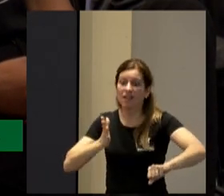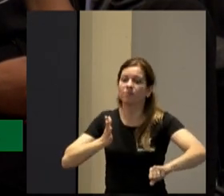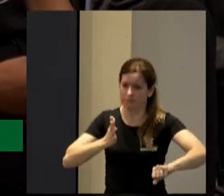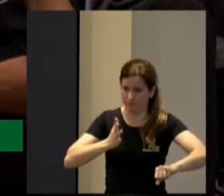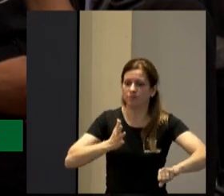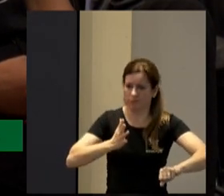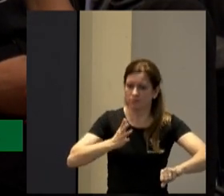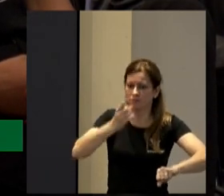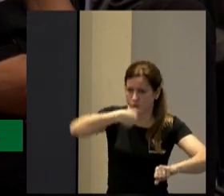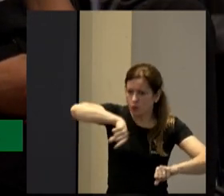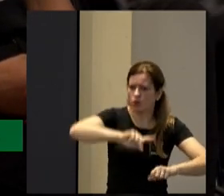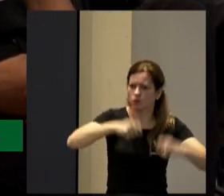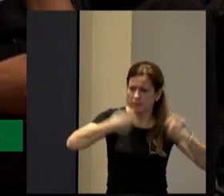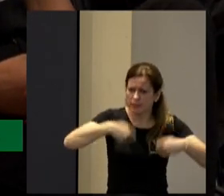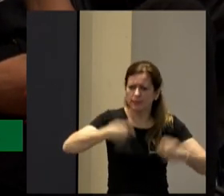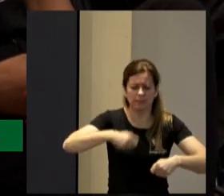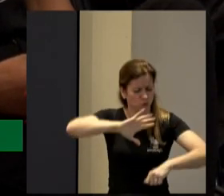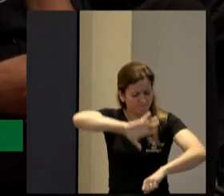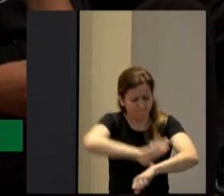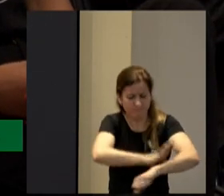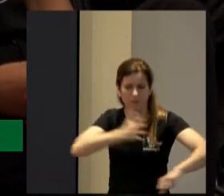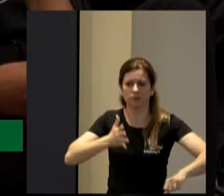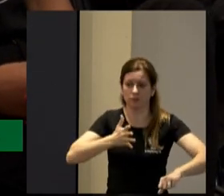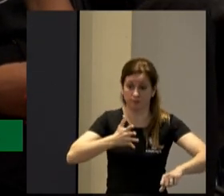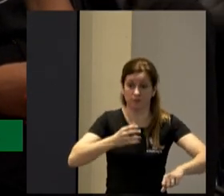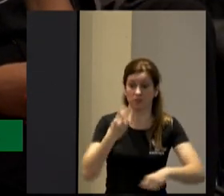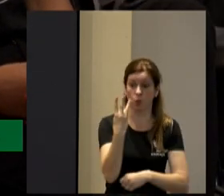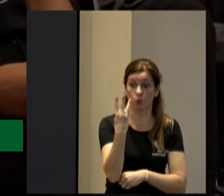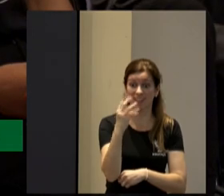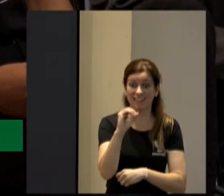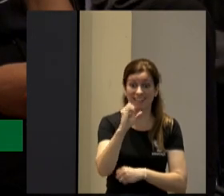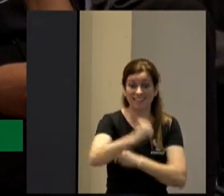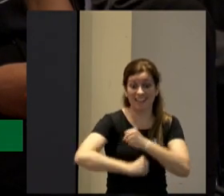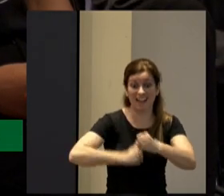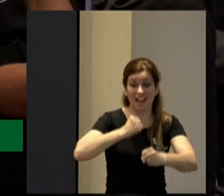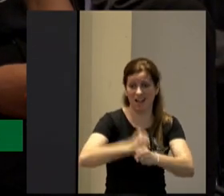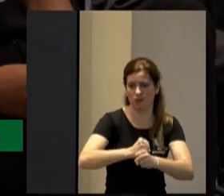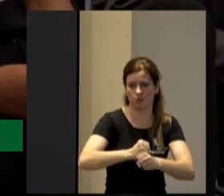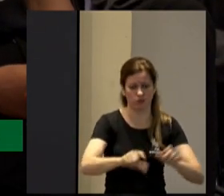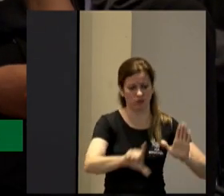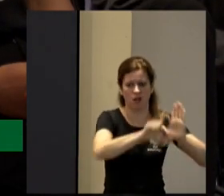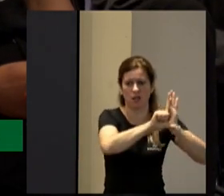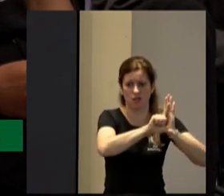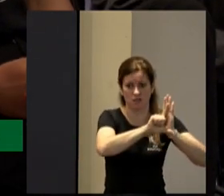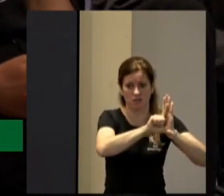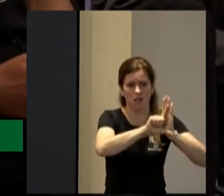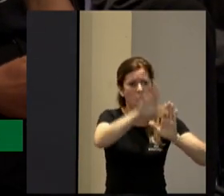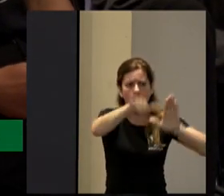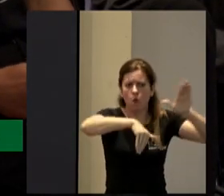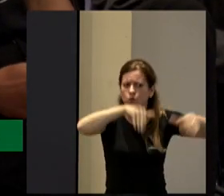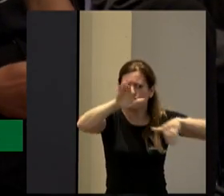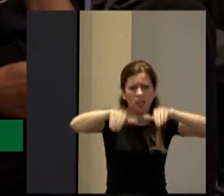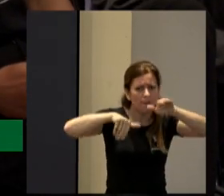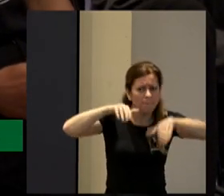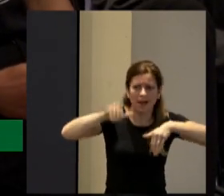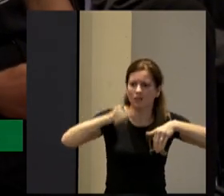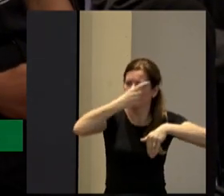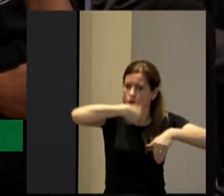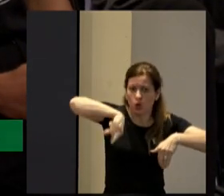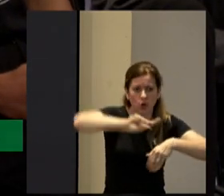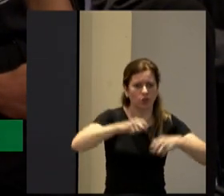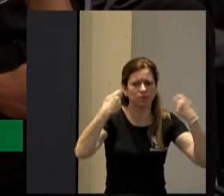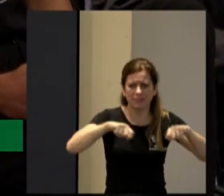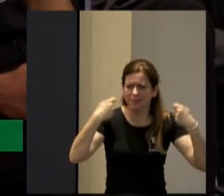violência. 30 anos da lei é um chamado, é um avanço, é motivo de comemoração